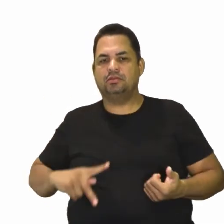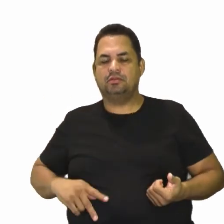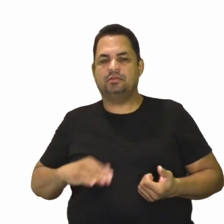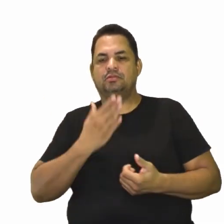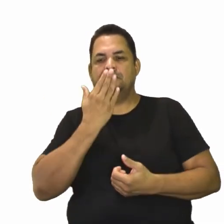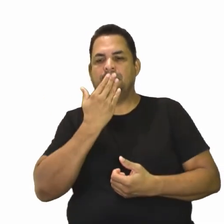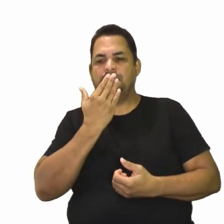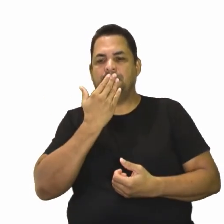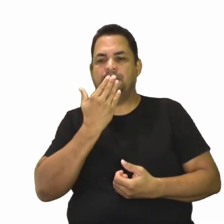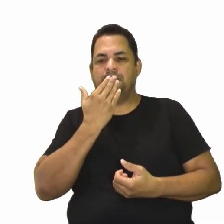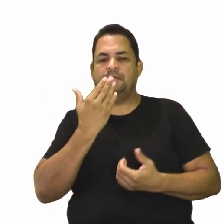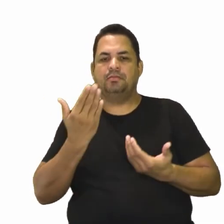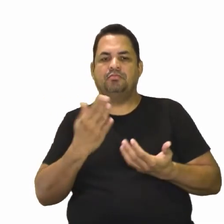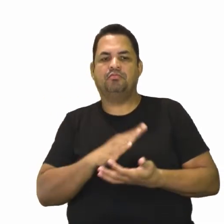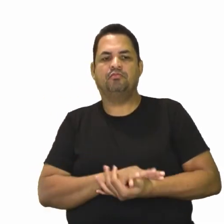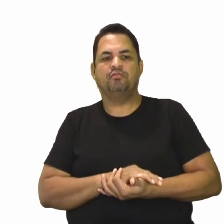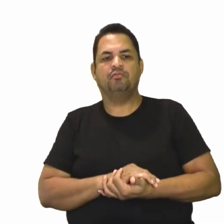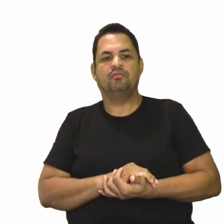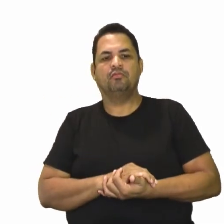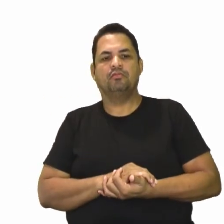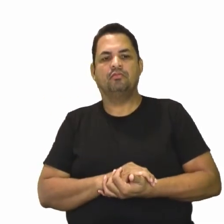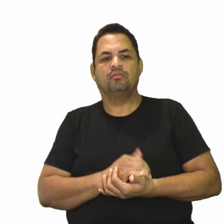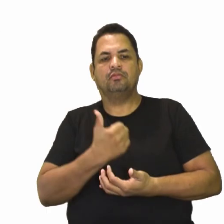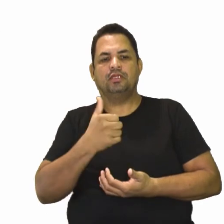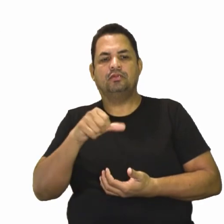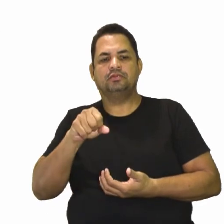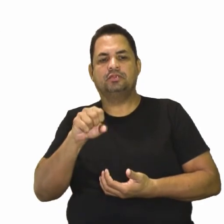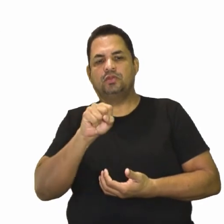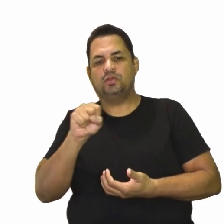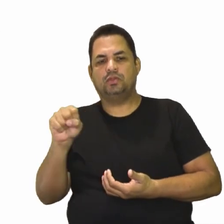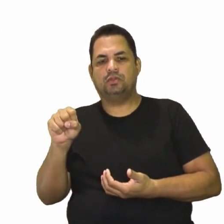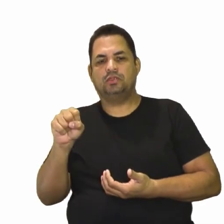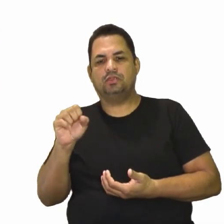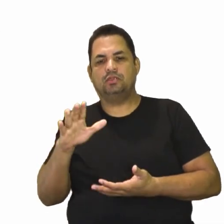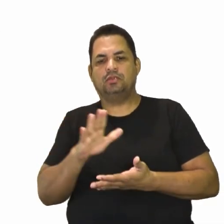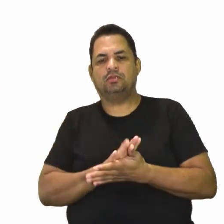dele, José Sarney. Em 1988,